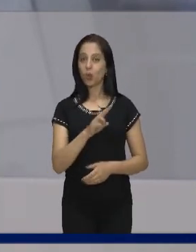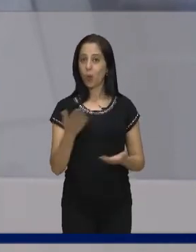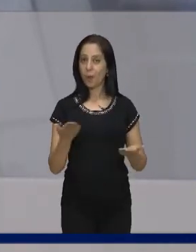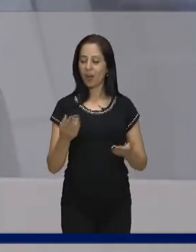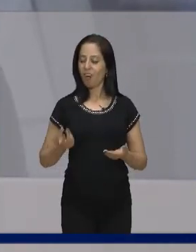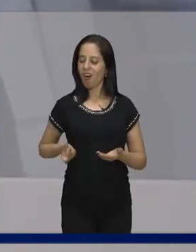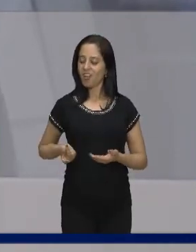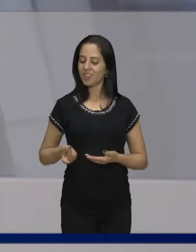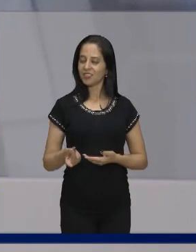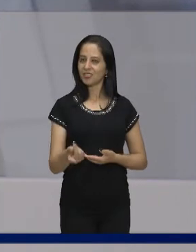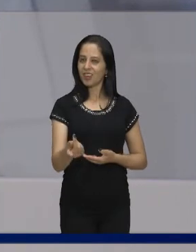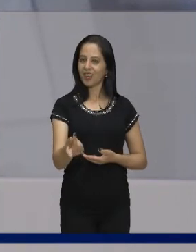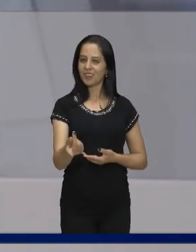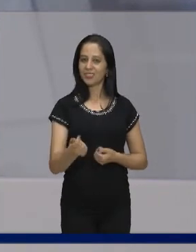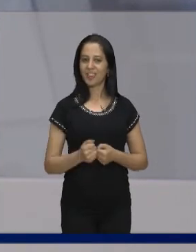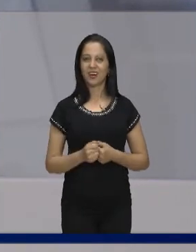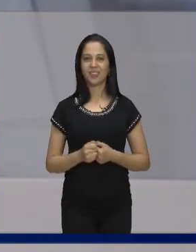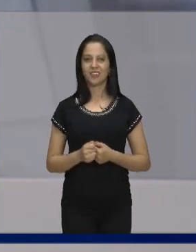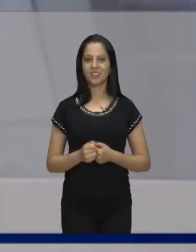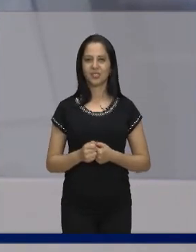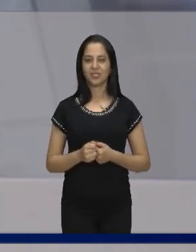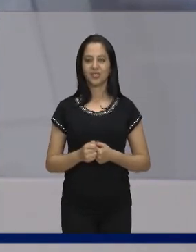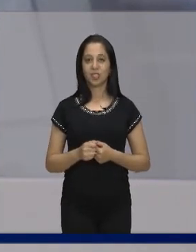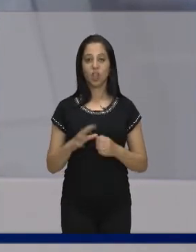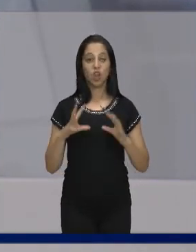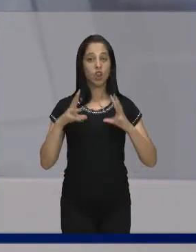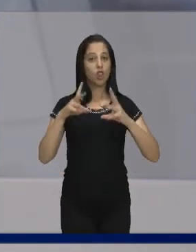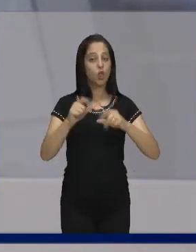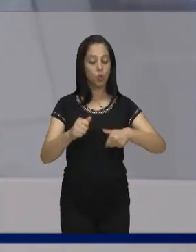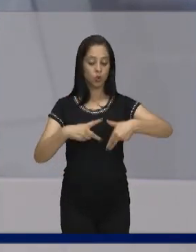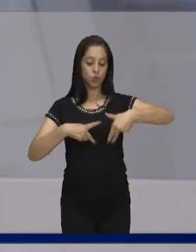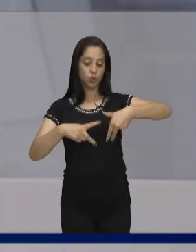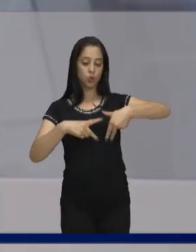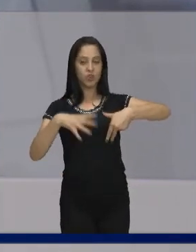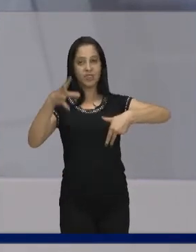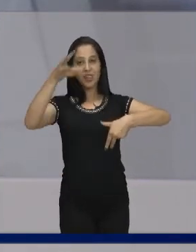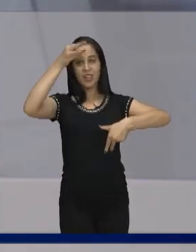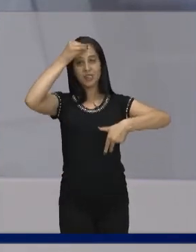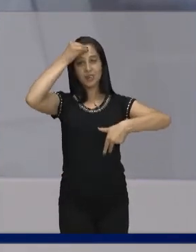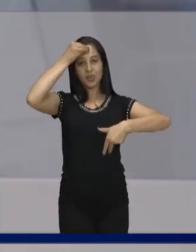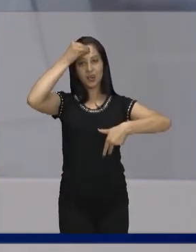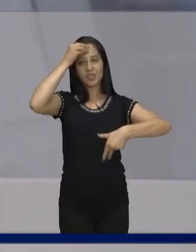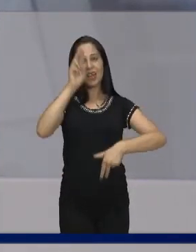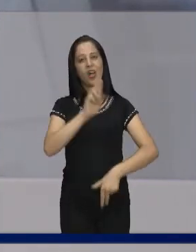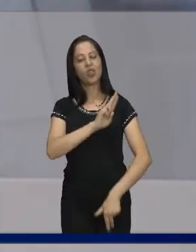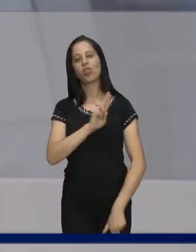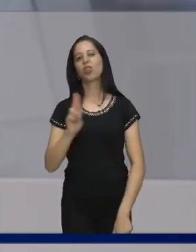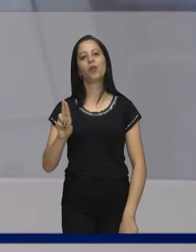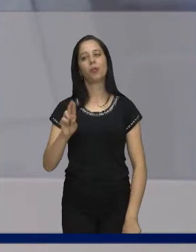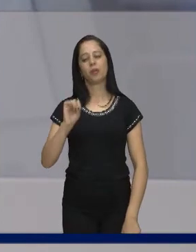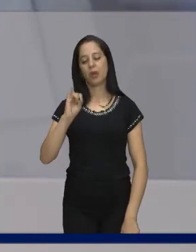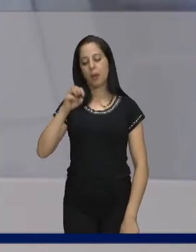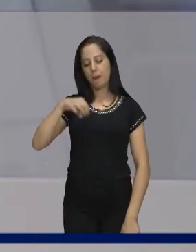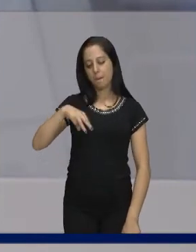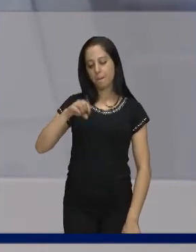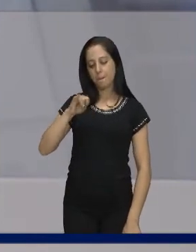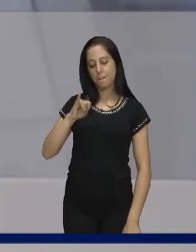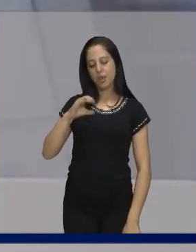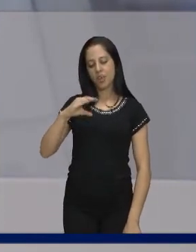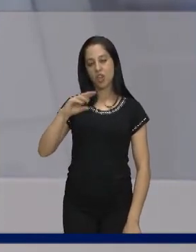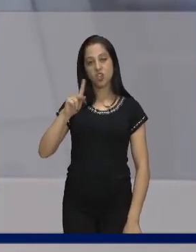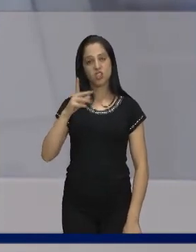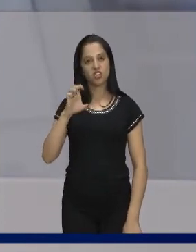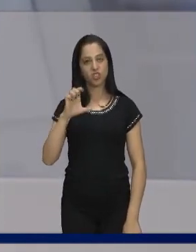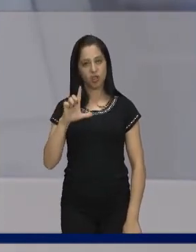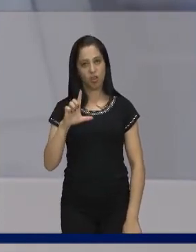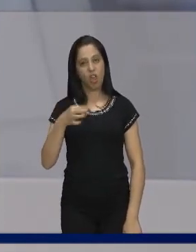perpetuado na memória do joseense, porque eu tenho certeza absoluta que as senhoras vereadoras,